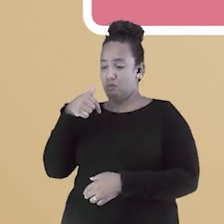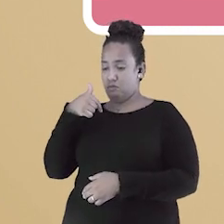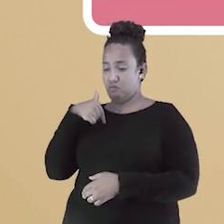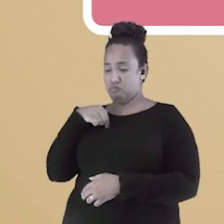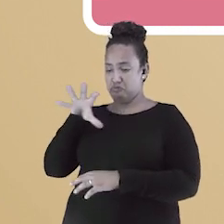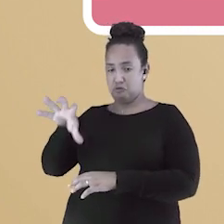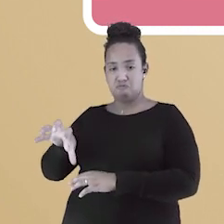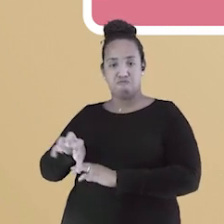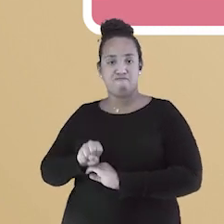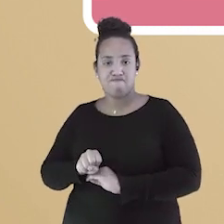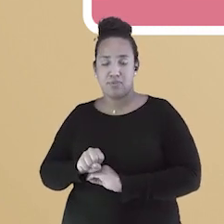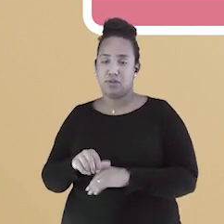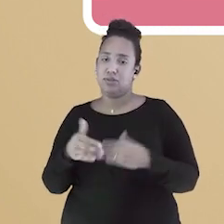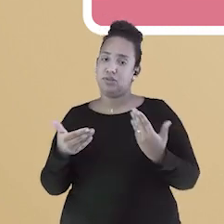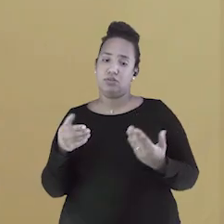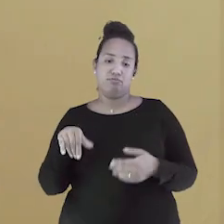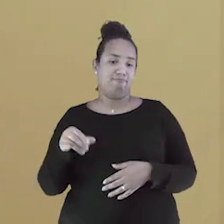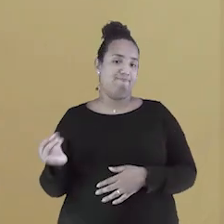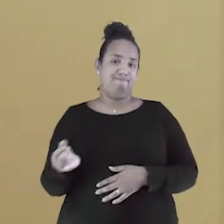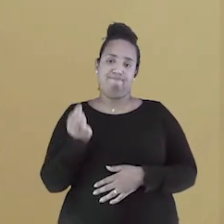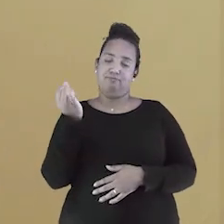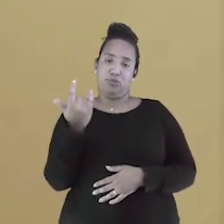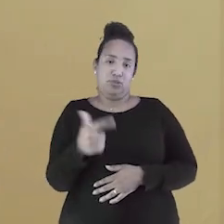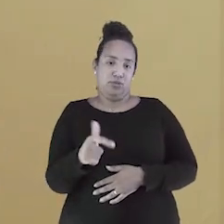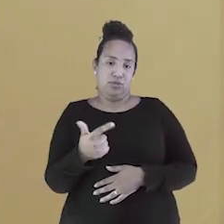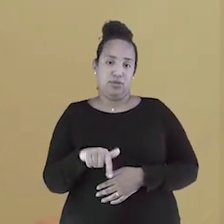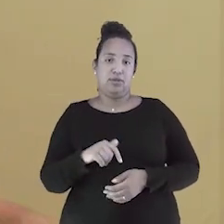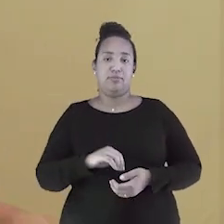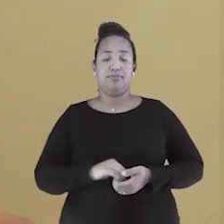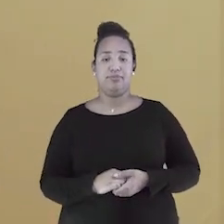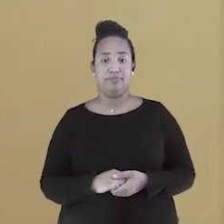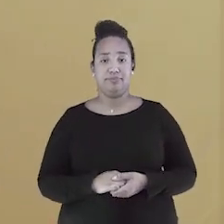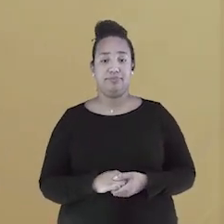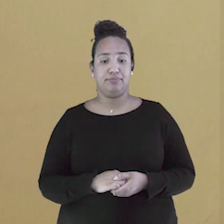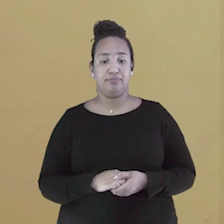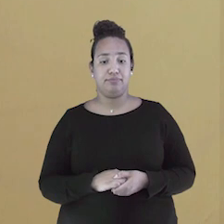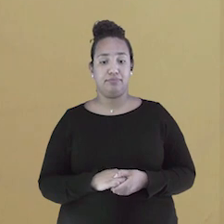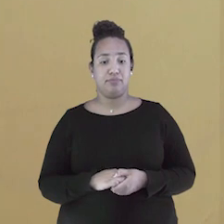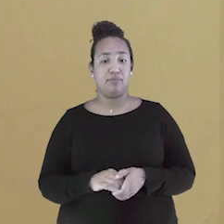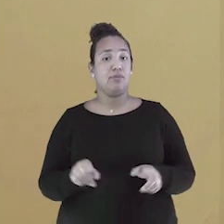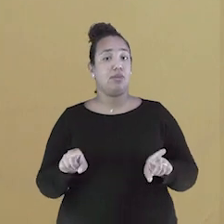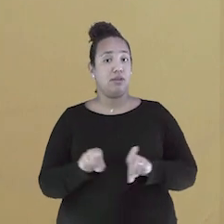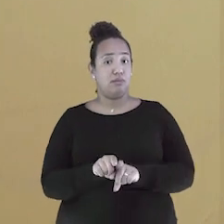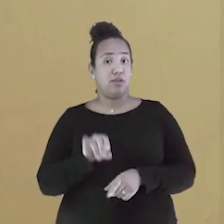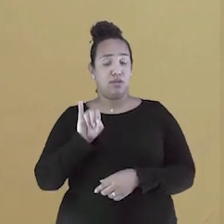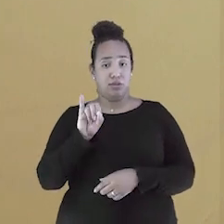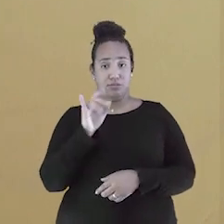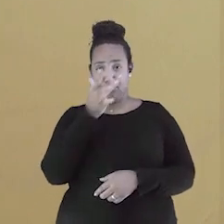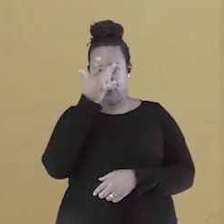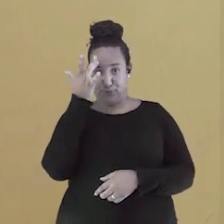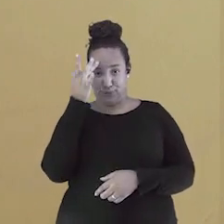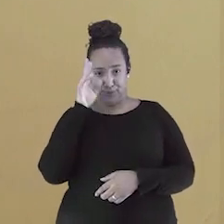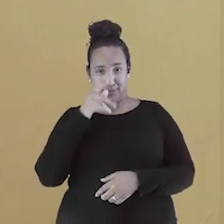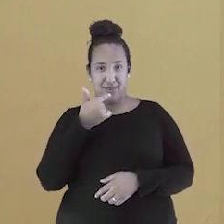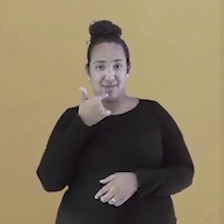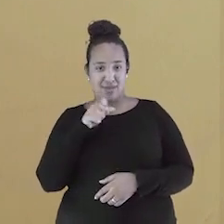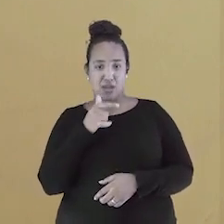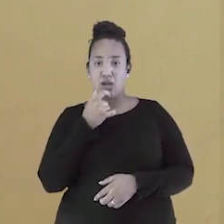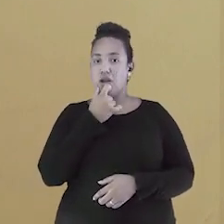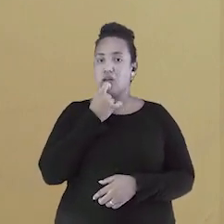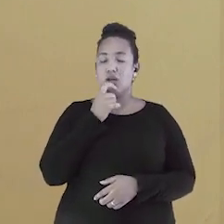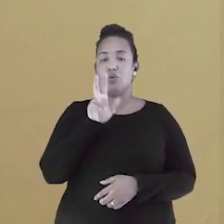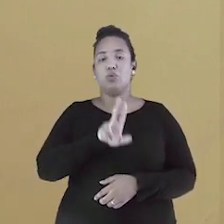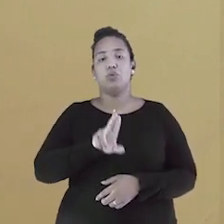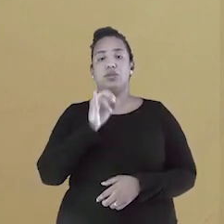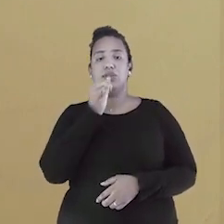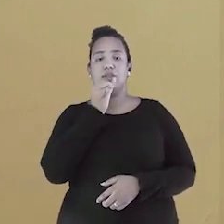não precisam dar muita importância a ele. Além disso, os falantes de inglês normalmente usarão he ou she para falar dos